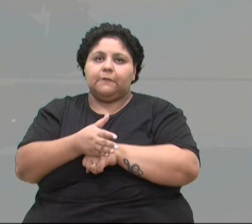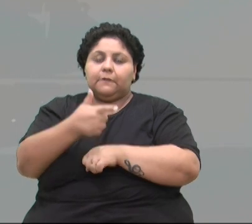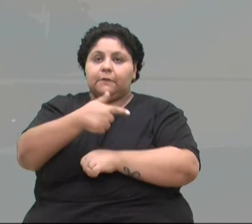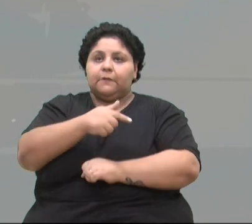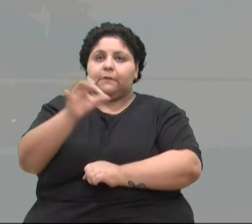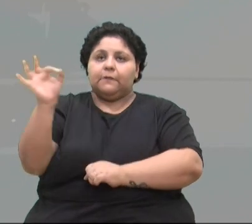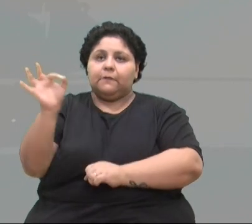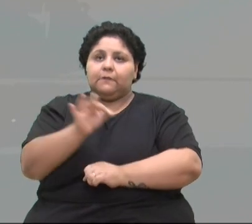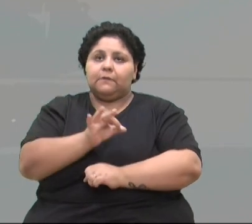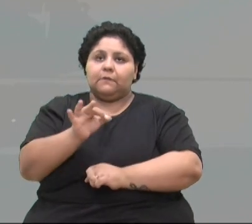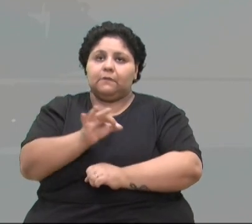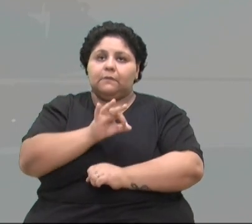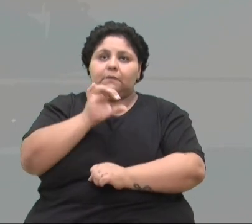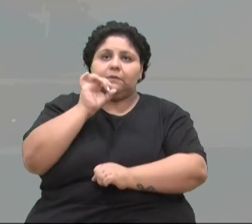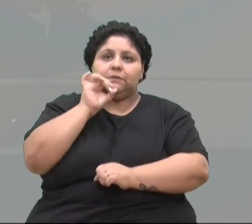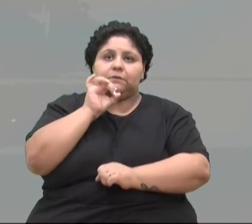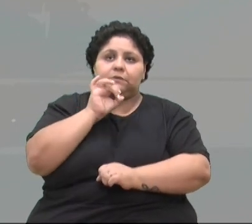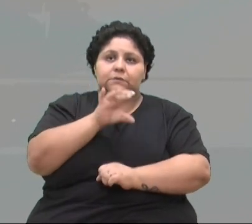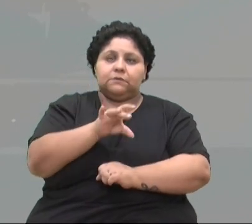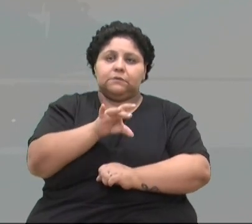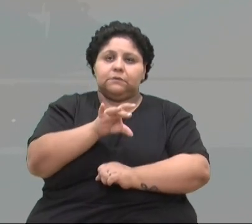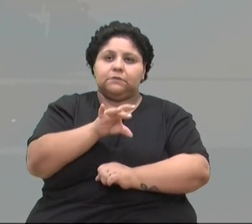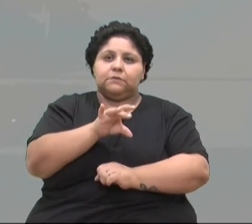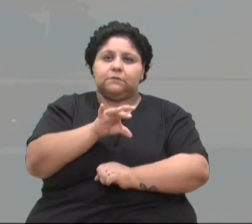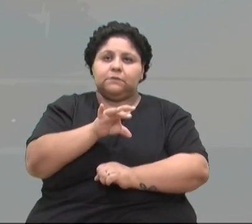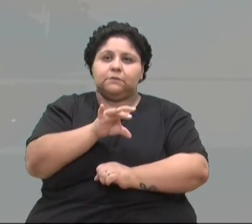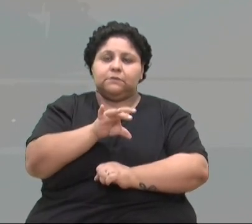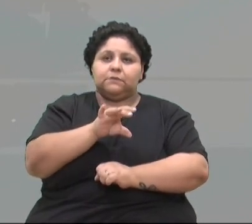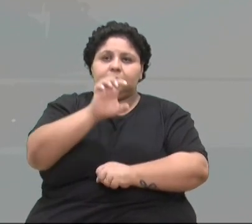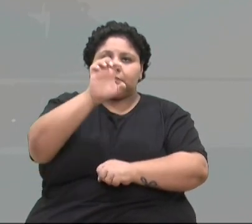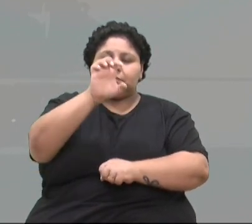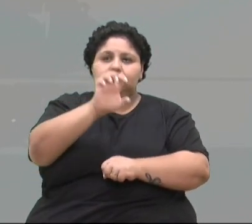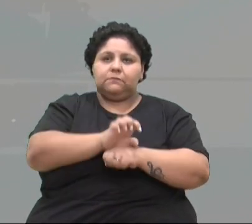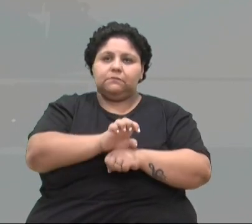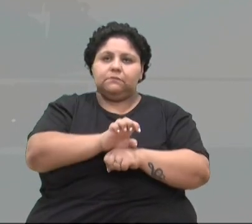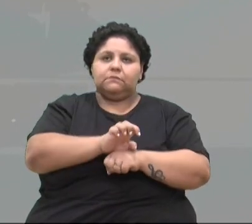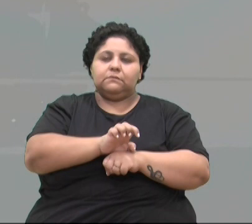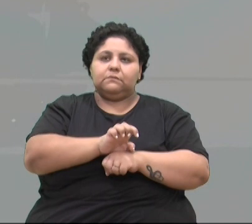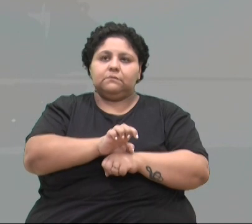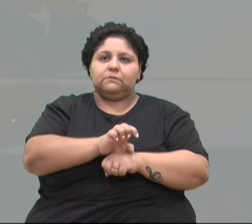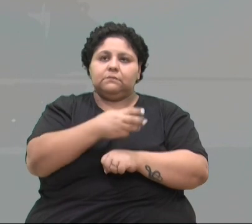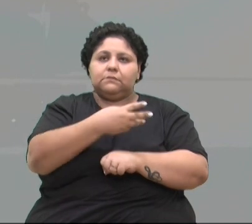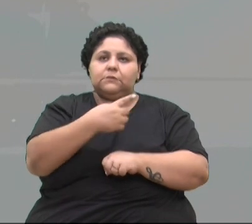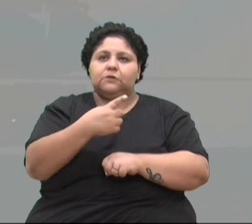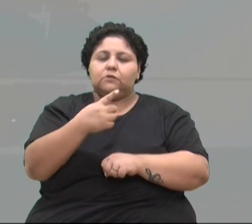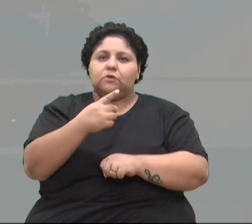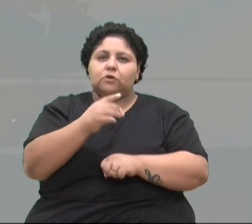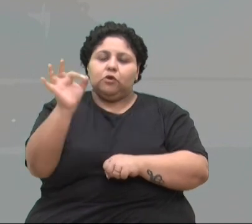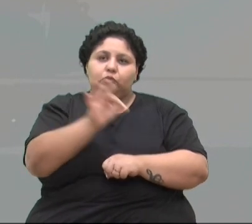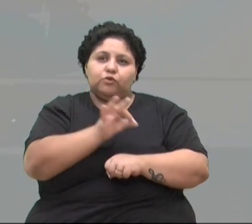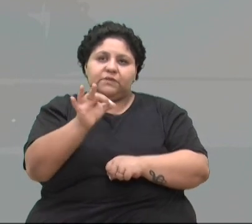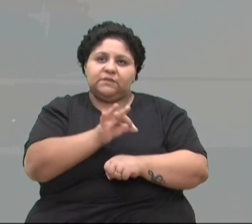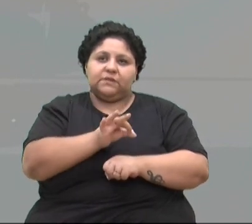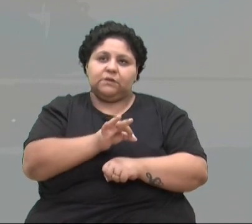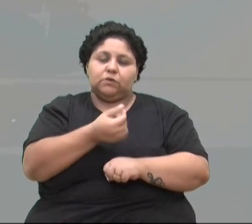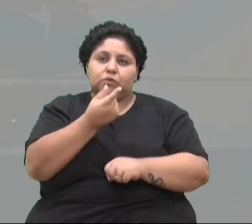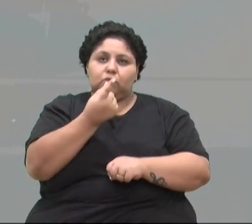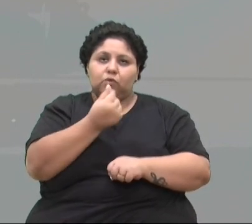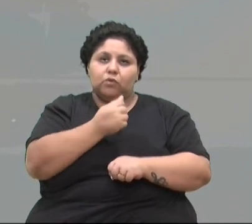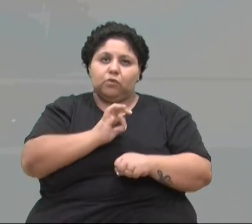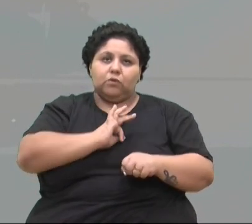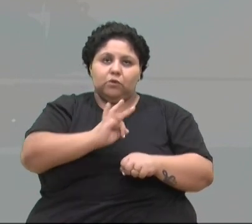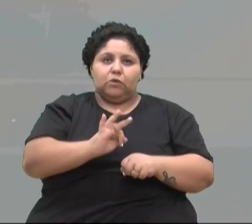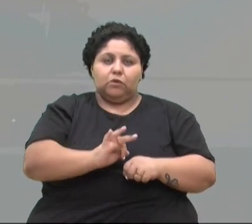7% apenas com recursos estaduais e 38% com recursos federais. Então, aqui está a explicação de por que a gente